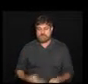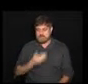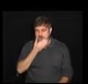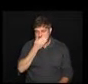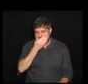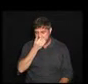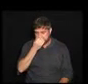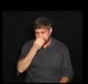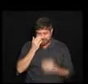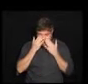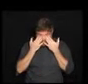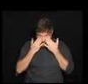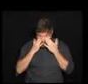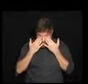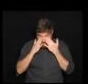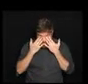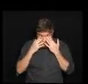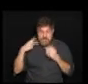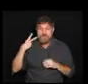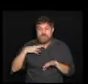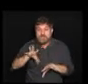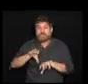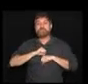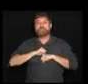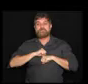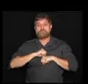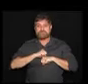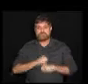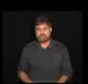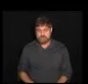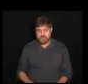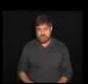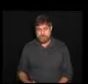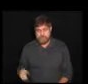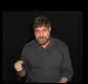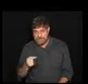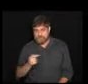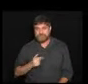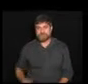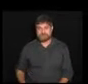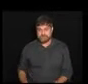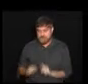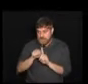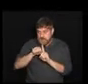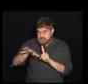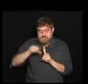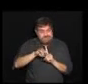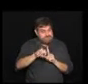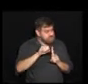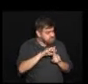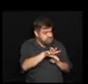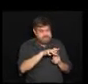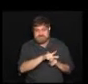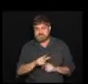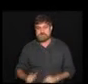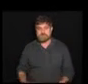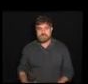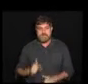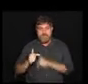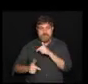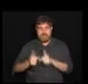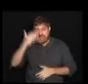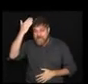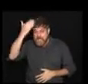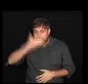e nariz e vir a adquirir este vírus. Por isso, a extrema transmissibilidade. Aí é um trabalho que